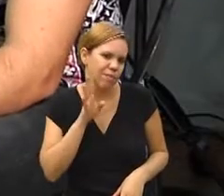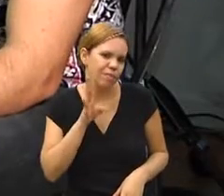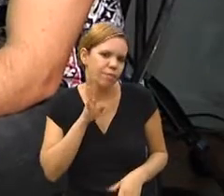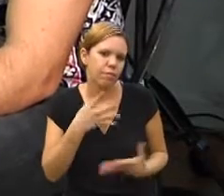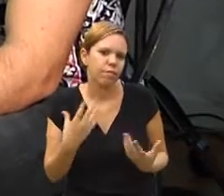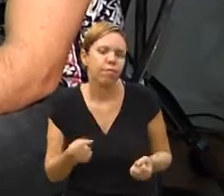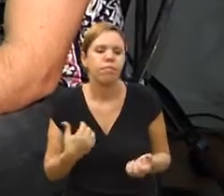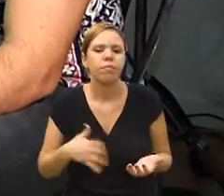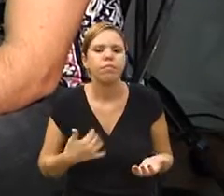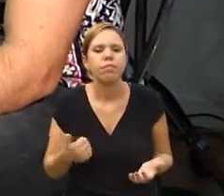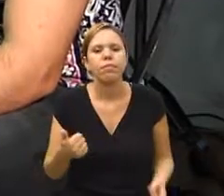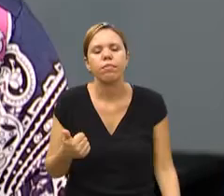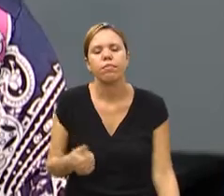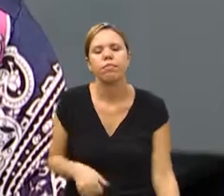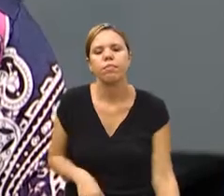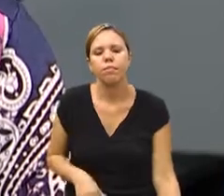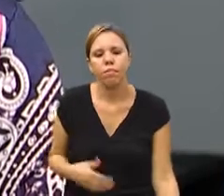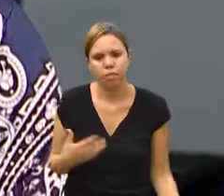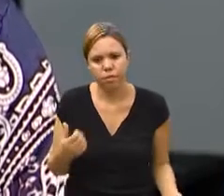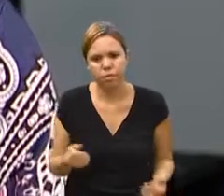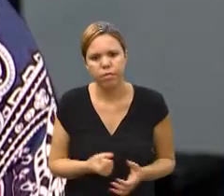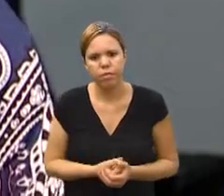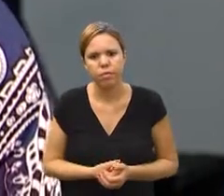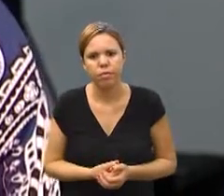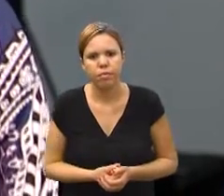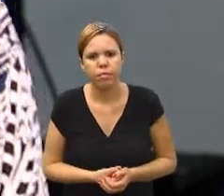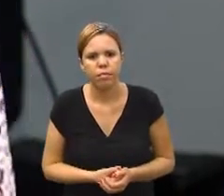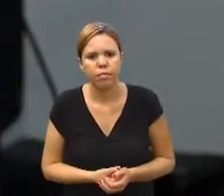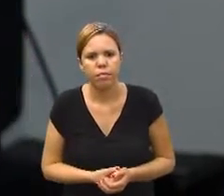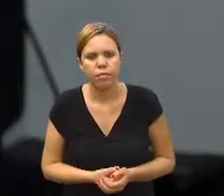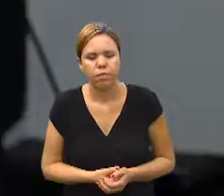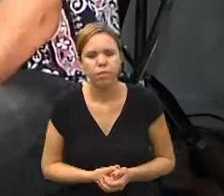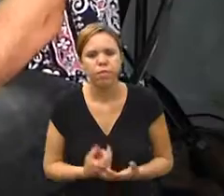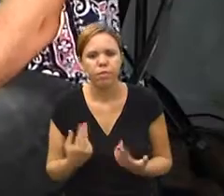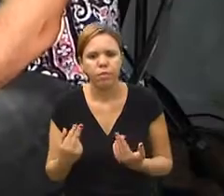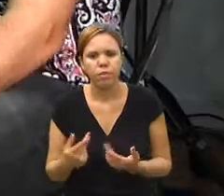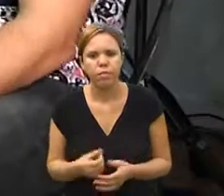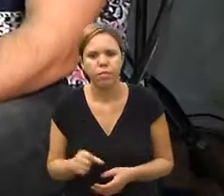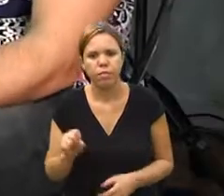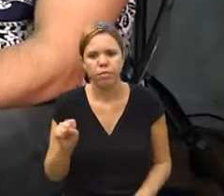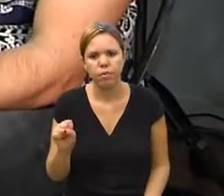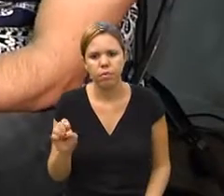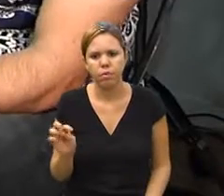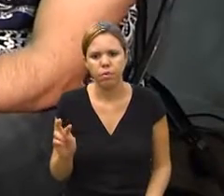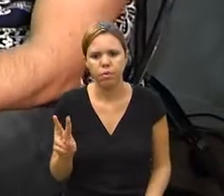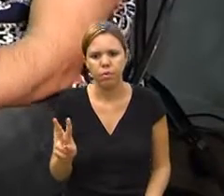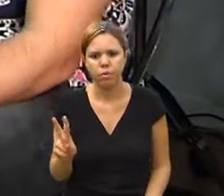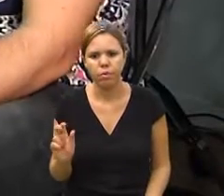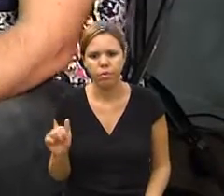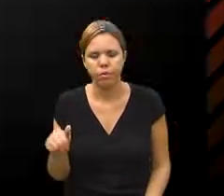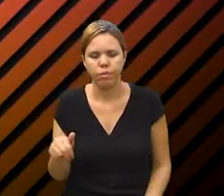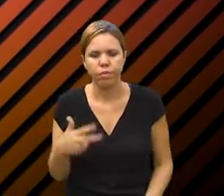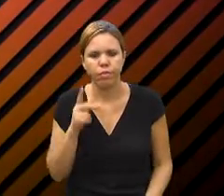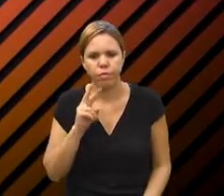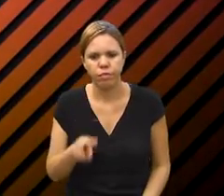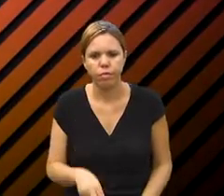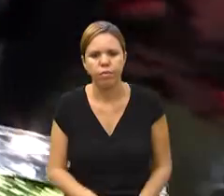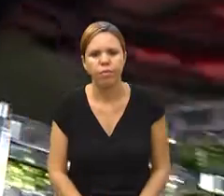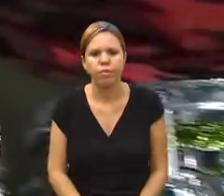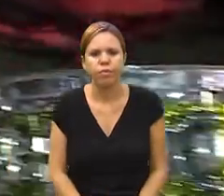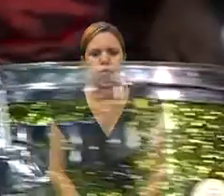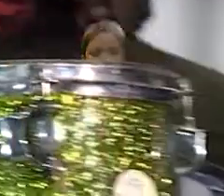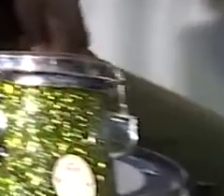vamos tocar a primeira música aqui, Marcel? Vamos sim. A primeira música é uma música exatamente de Stevie Wonder, que chama Isn't She Lovely? Vamos lá.